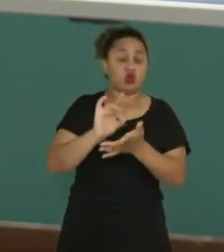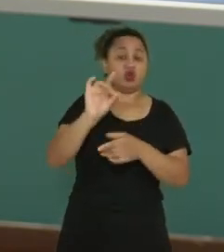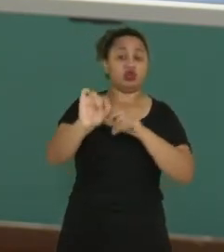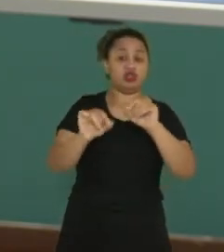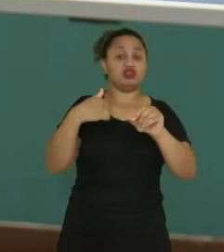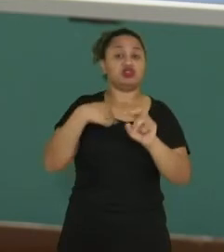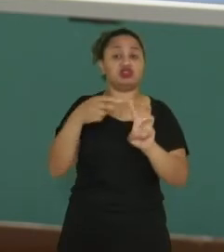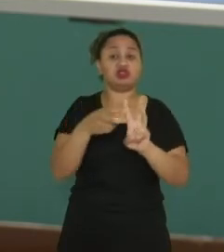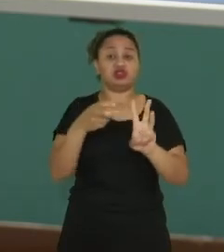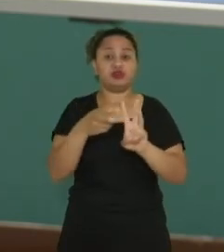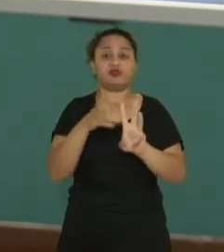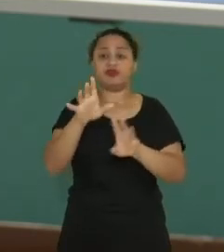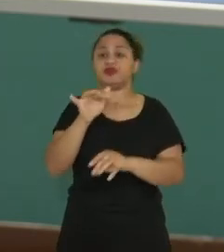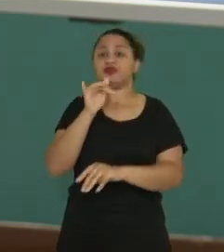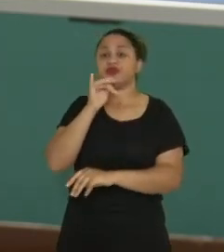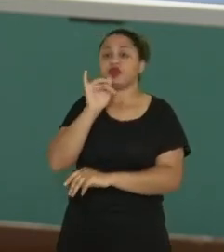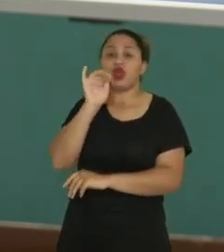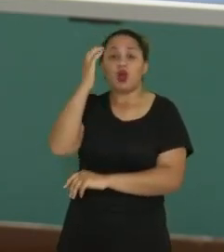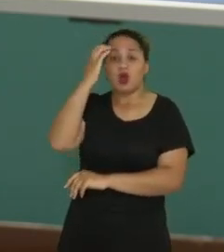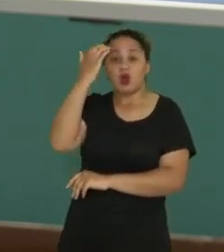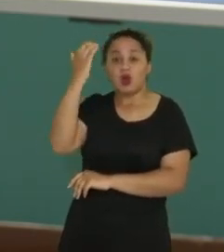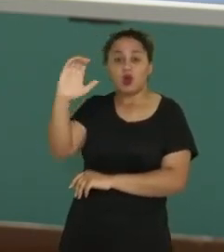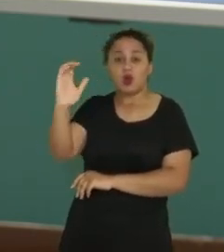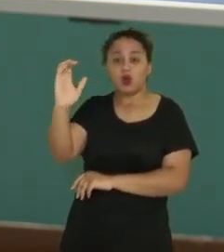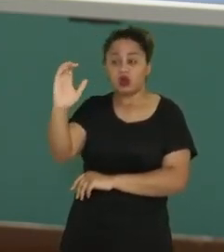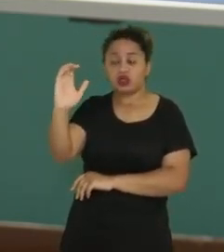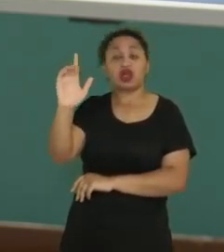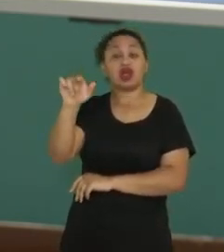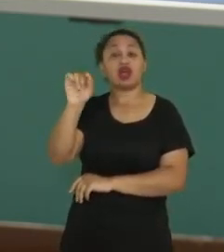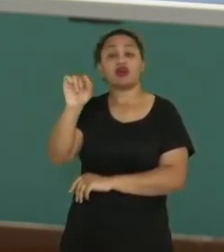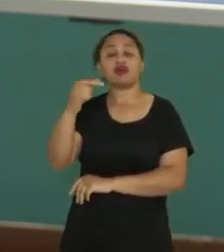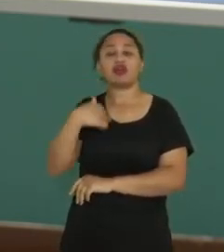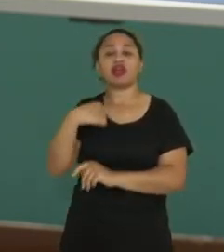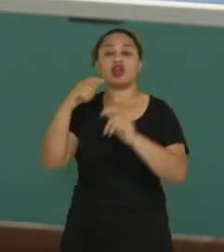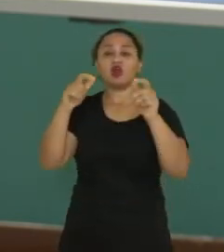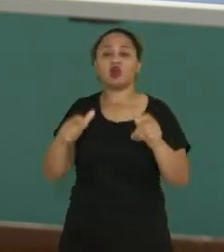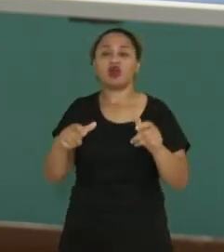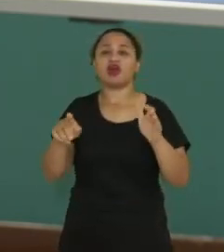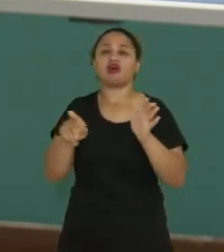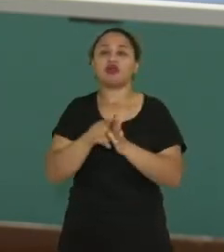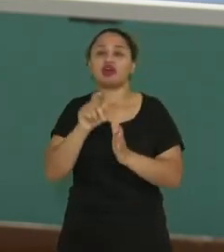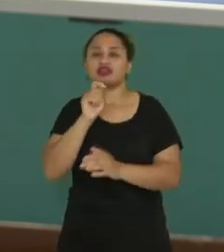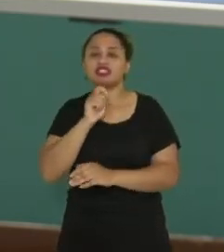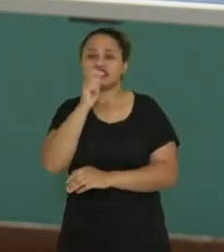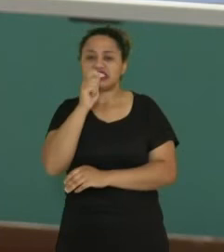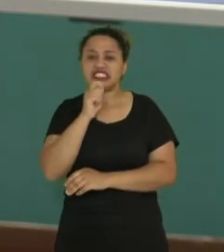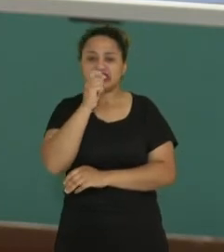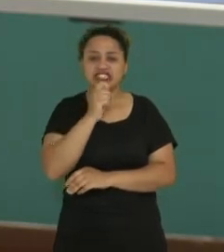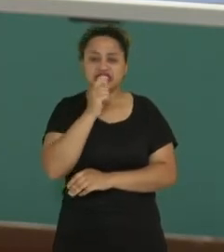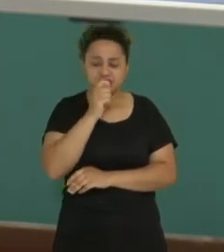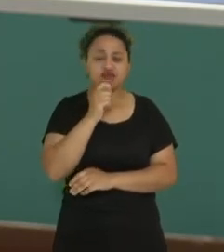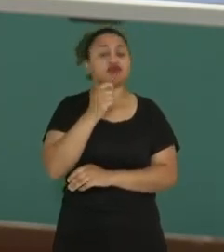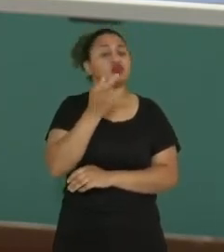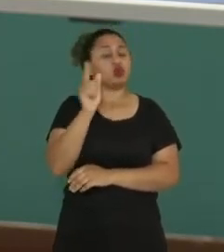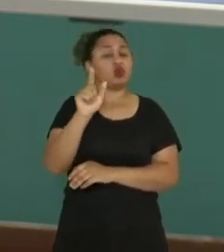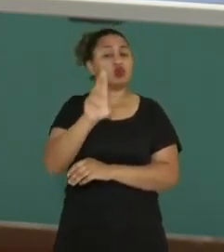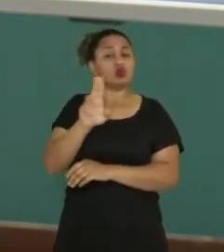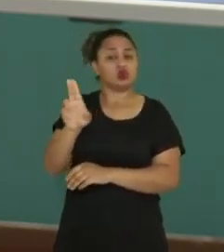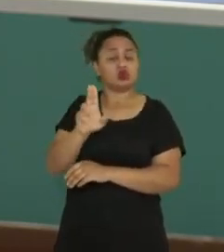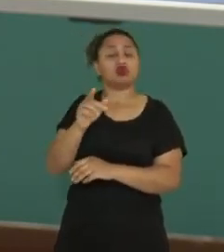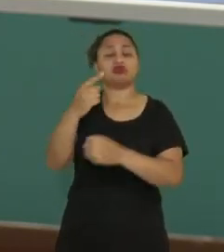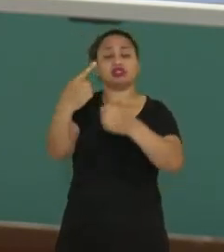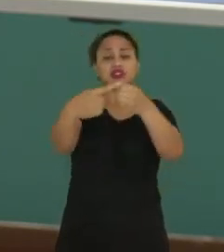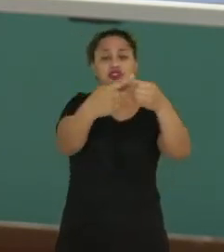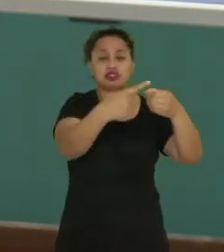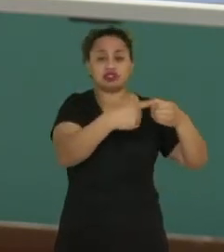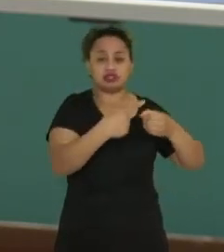exemplo Curitiba, né, que pode ser entendido como terra de pinhão, terra de muito pinhão, e outros nomes de cidades,